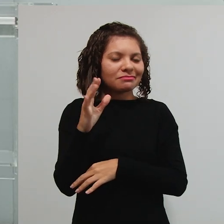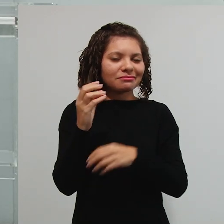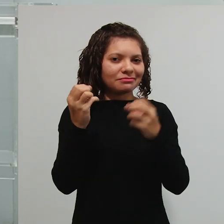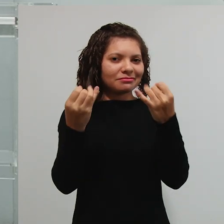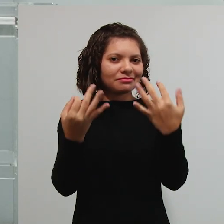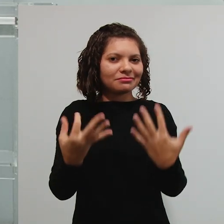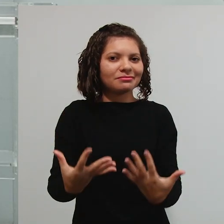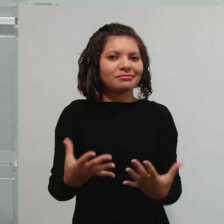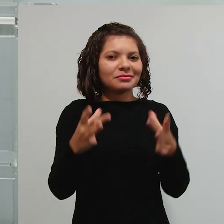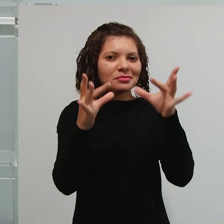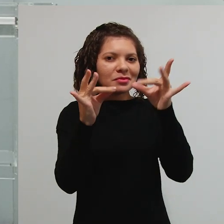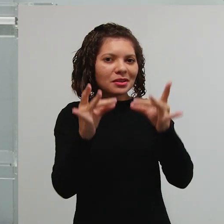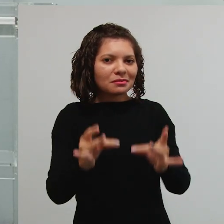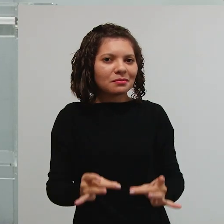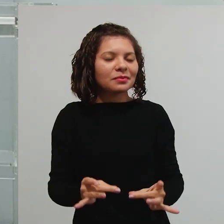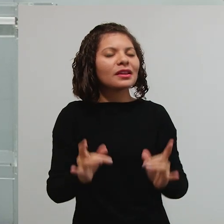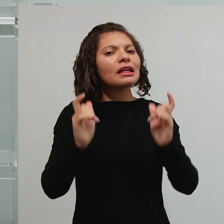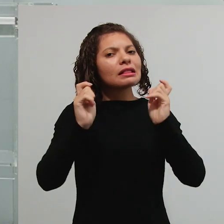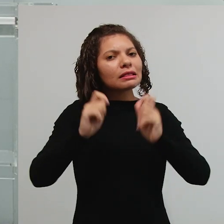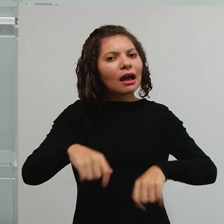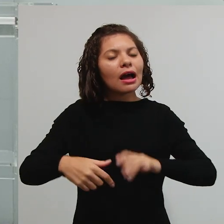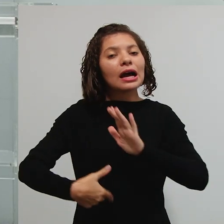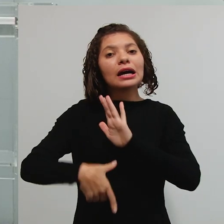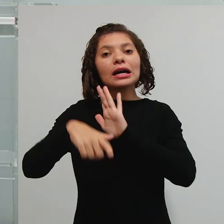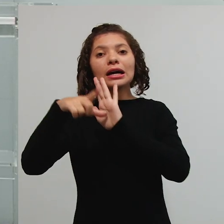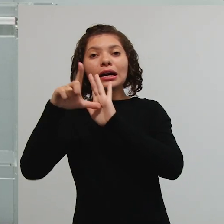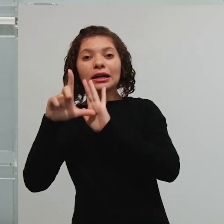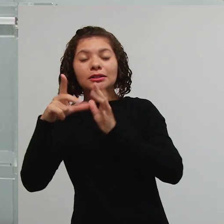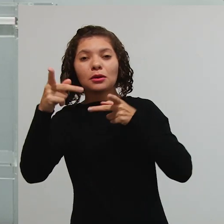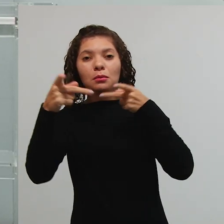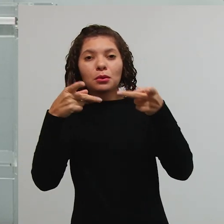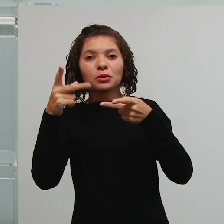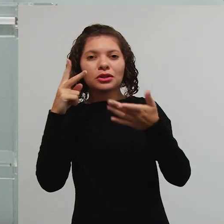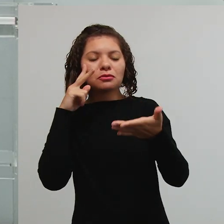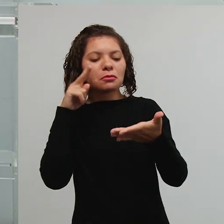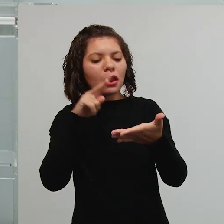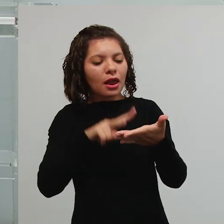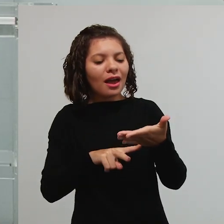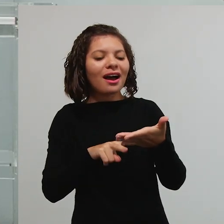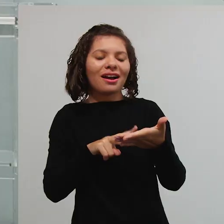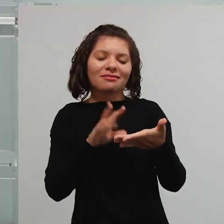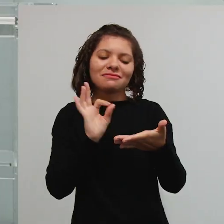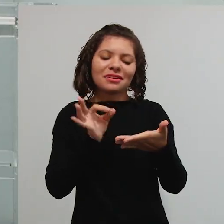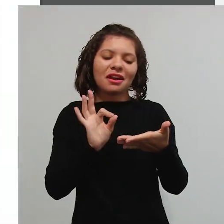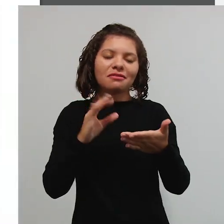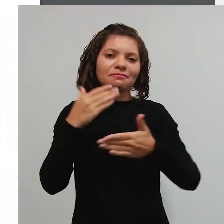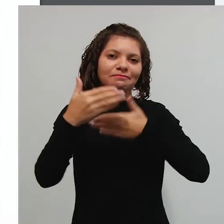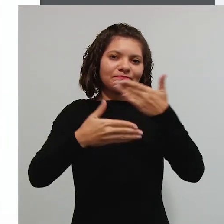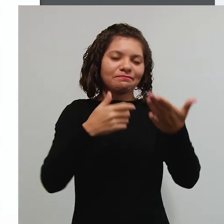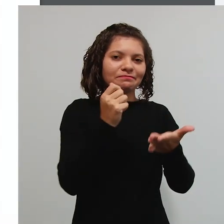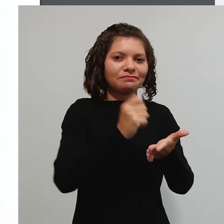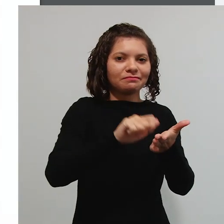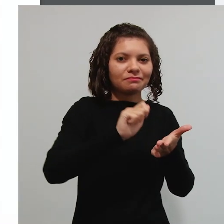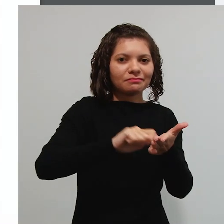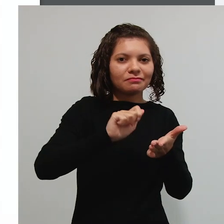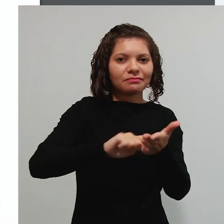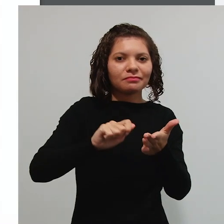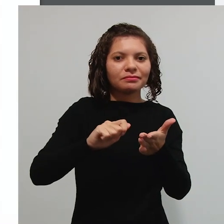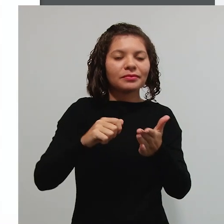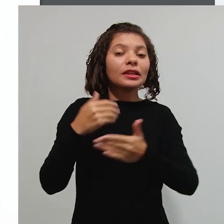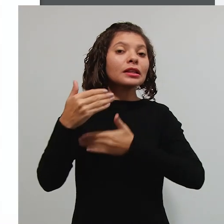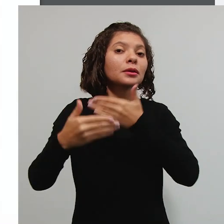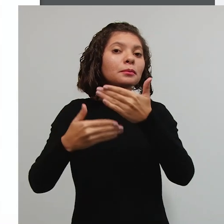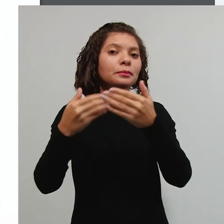Você pode ler o projeto para você tirar alguns, se inspirar, digamos assim. Depois, você tem que dizer qual